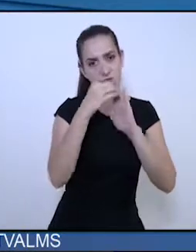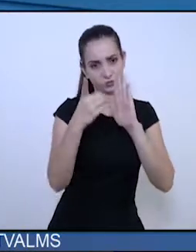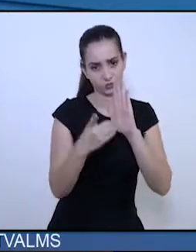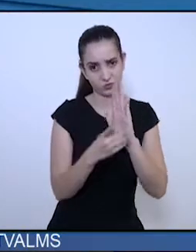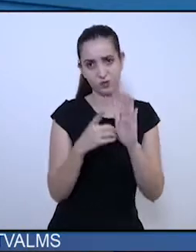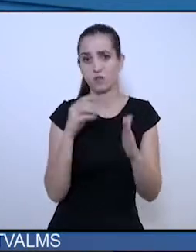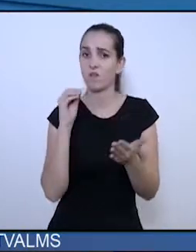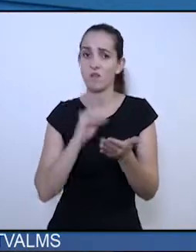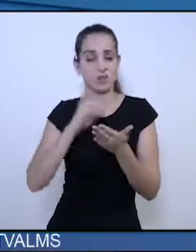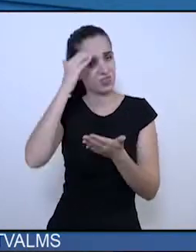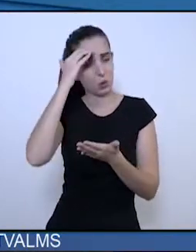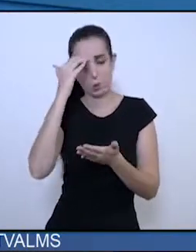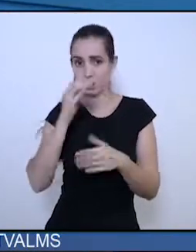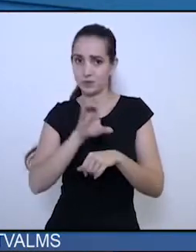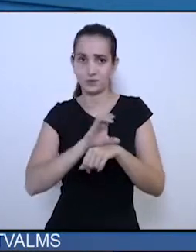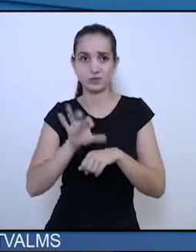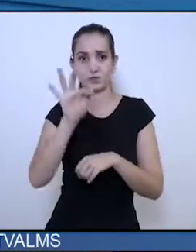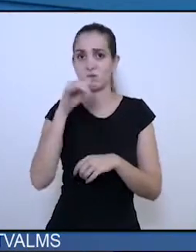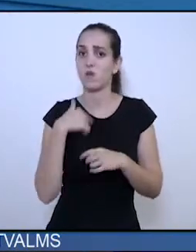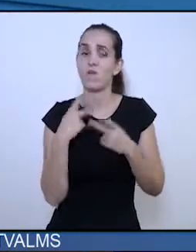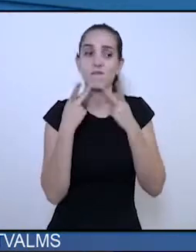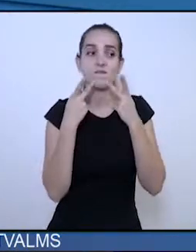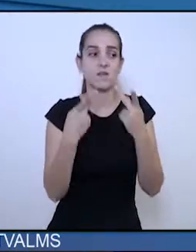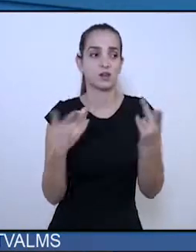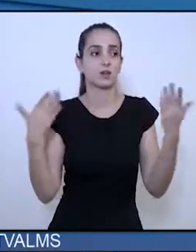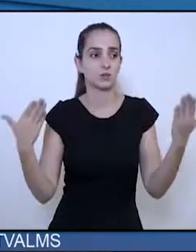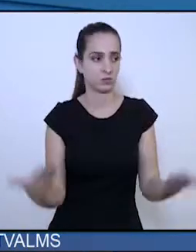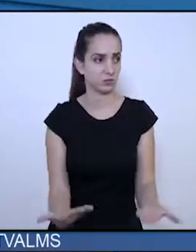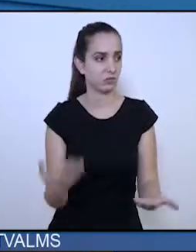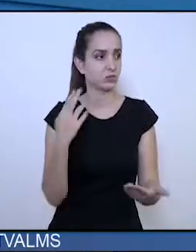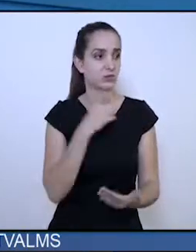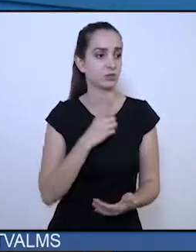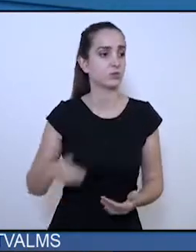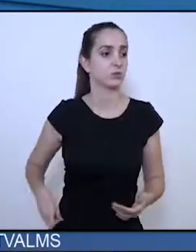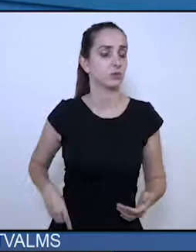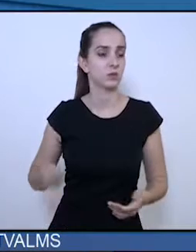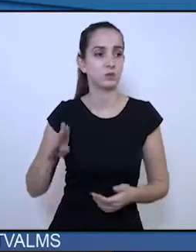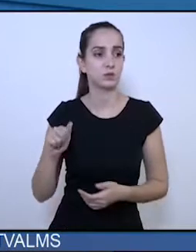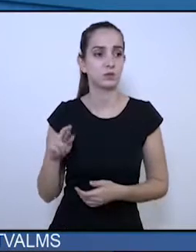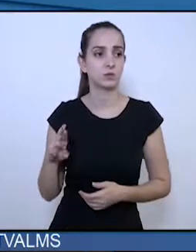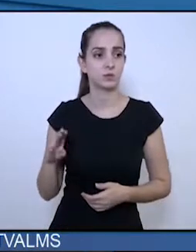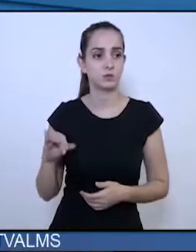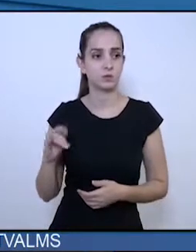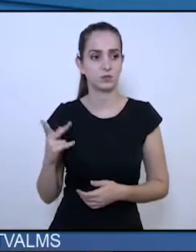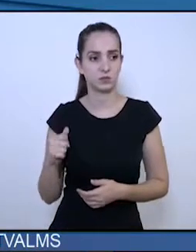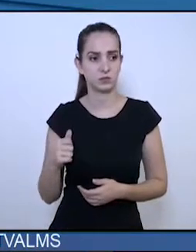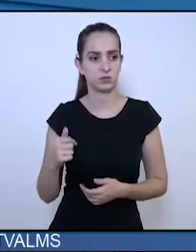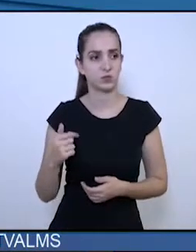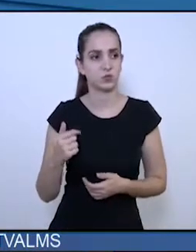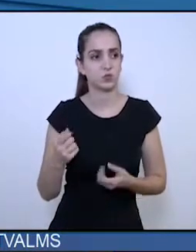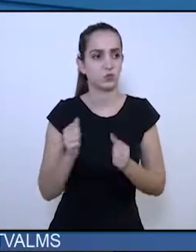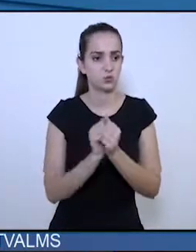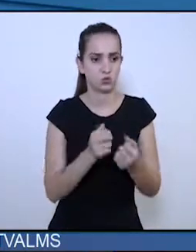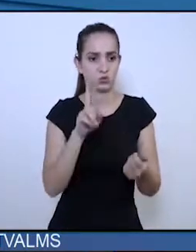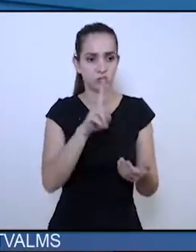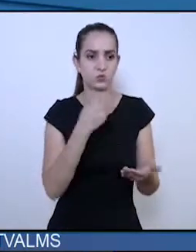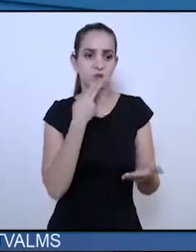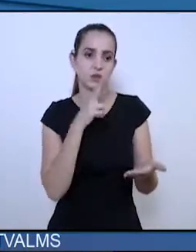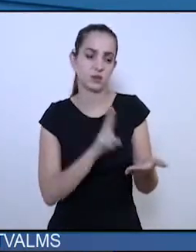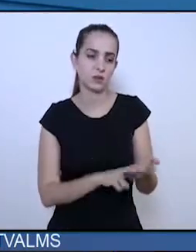é inconstitucional, eu estou falando aqui, deputado Barbosinha, mediante uma carta de juiz que